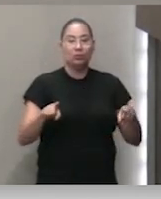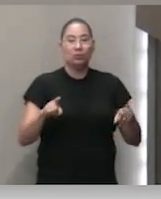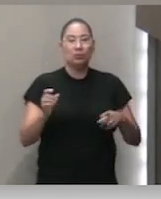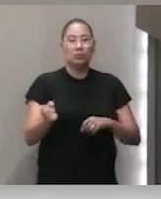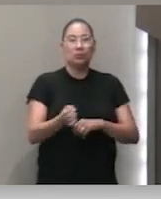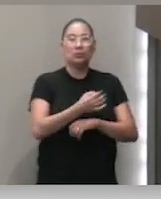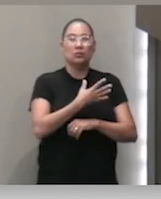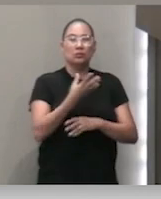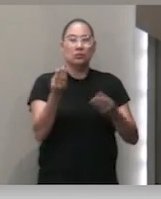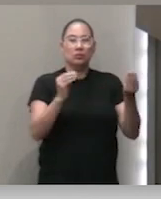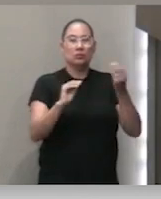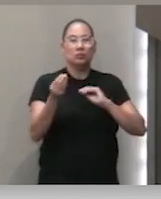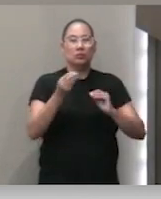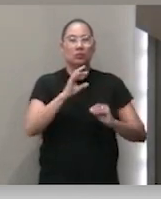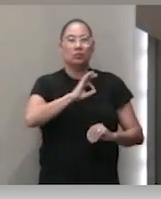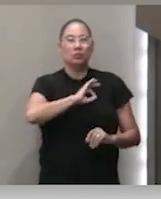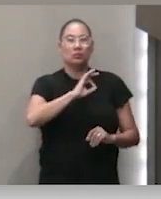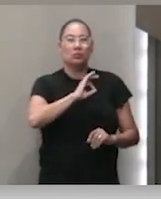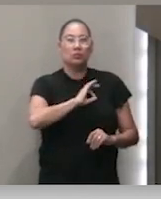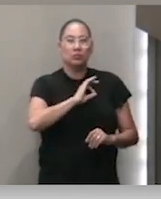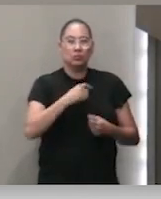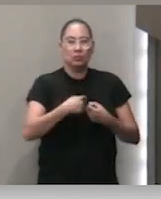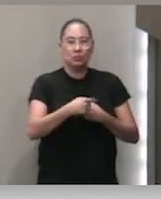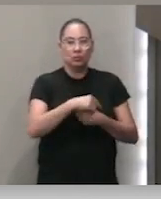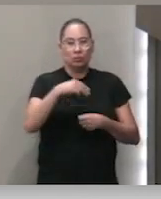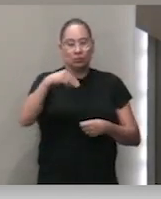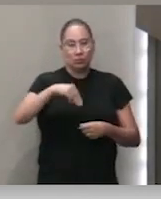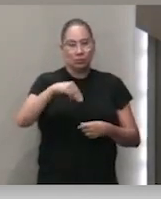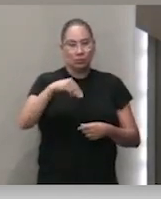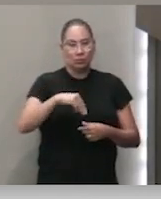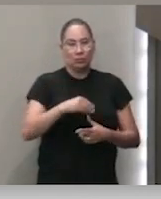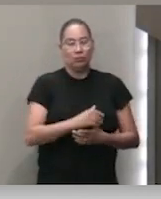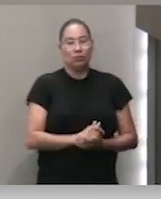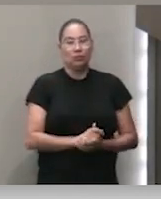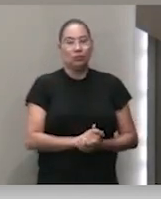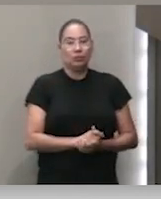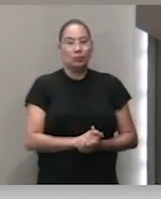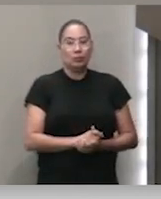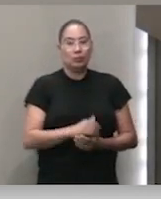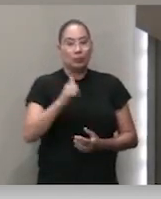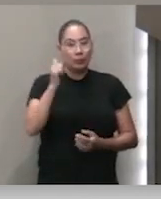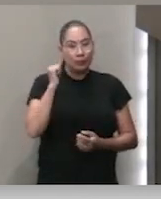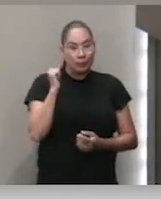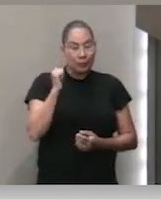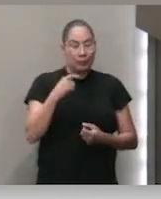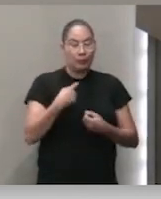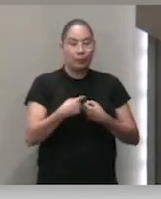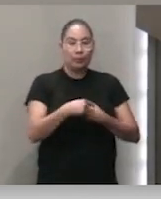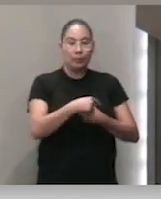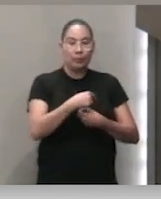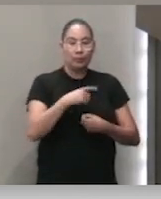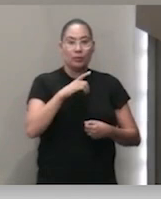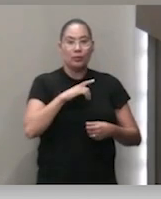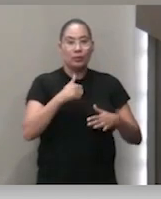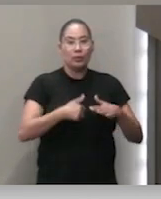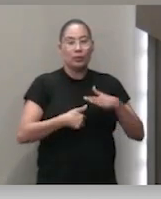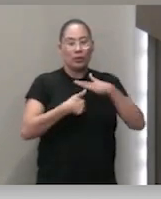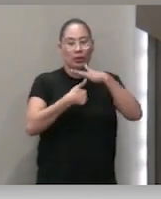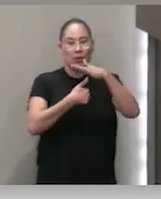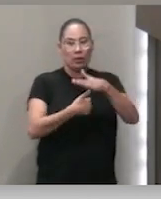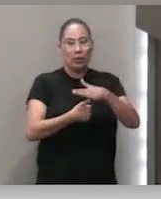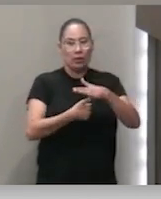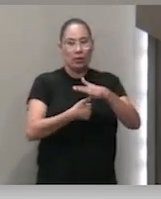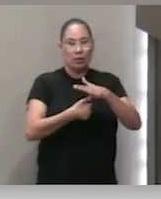novas instalações da Brigada Militar no município de Marau. E lá naquele município, nós temos lideranças